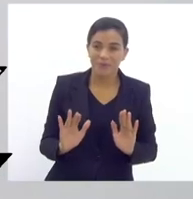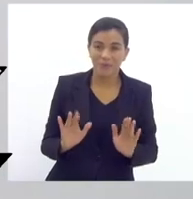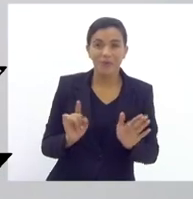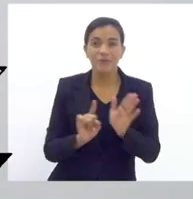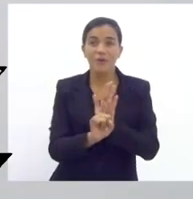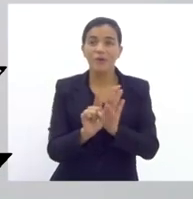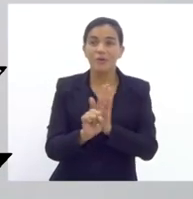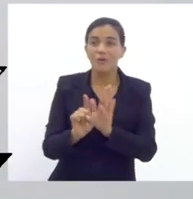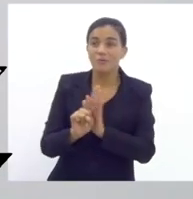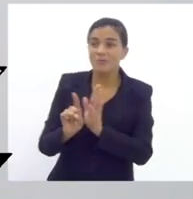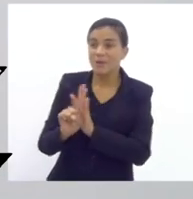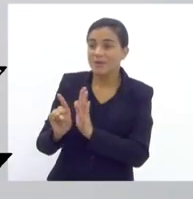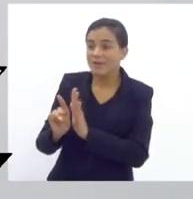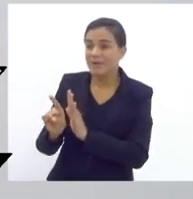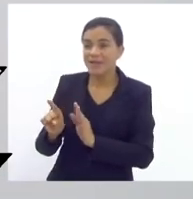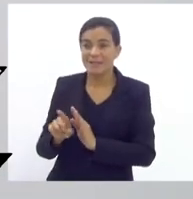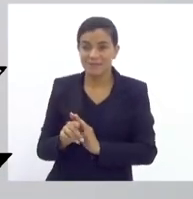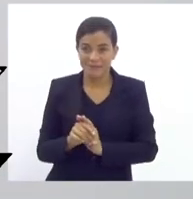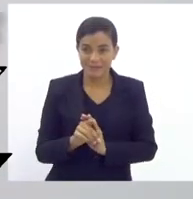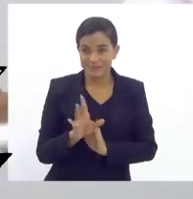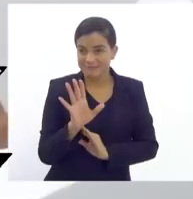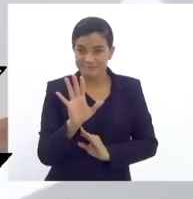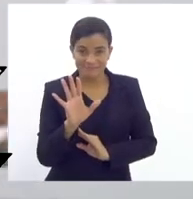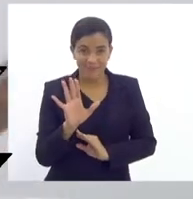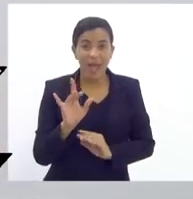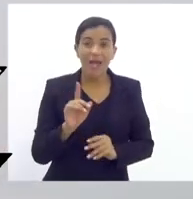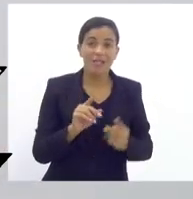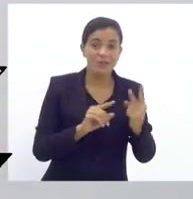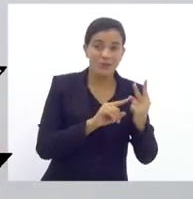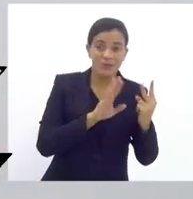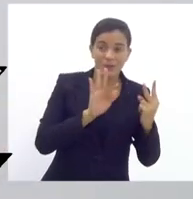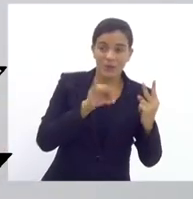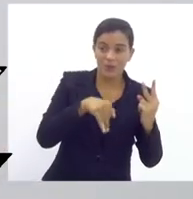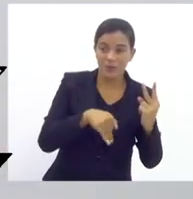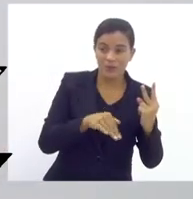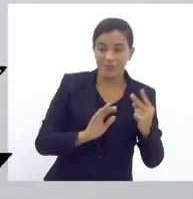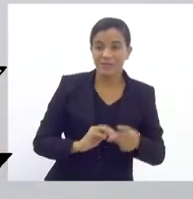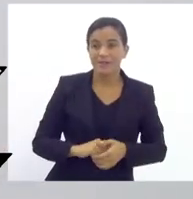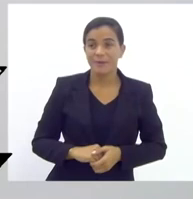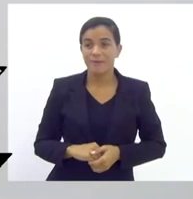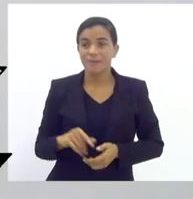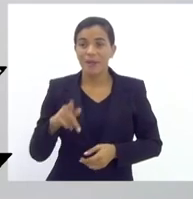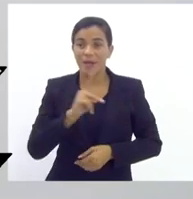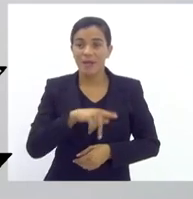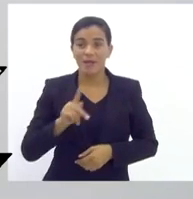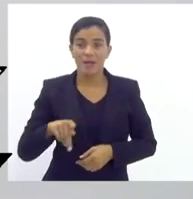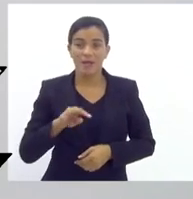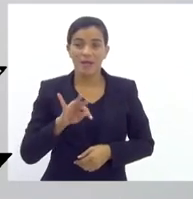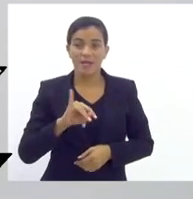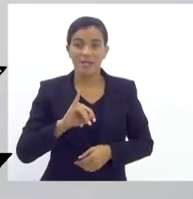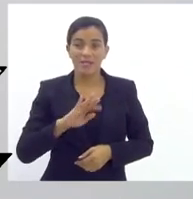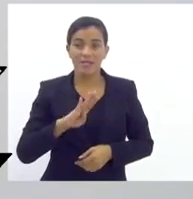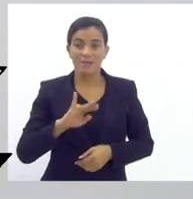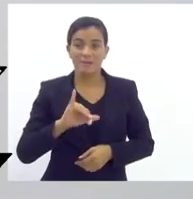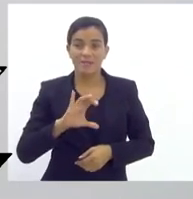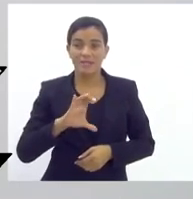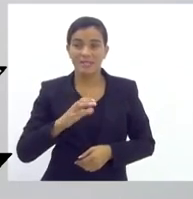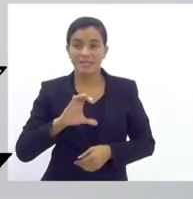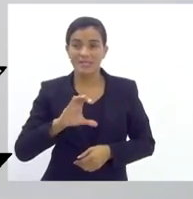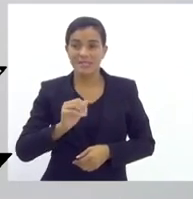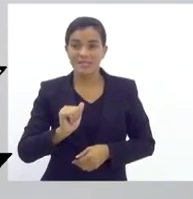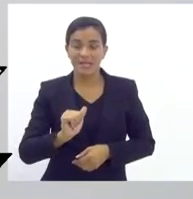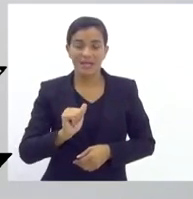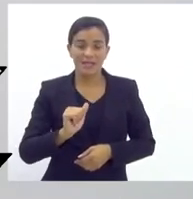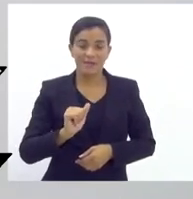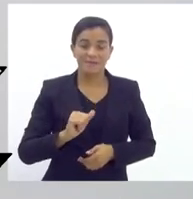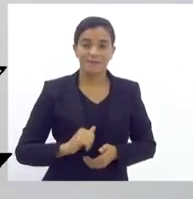perguntar agora também a última saudação que a gente tem depois das últimas duas falas da mesa é a professora tibi sai envernizá-la está por